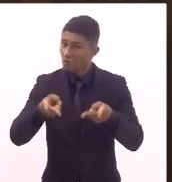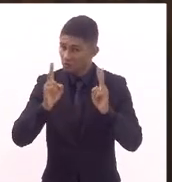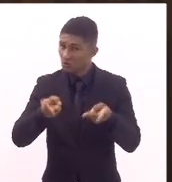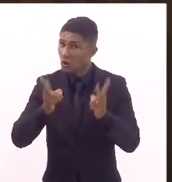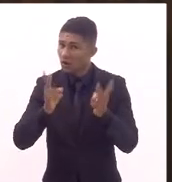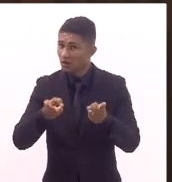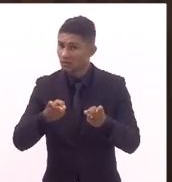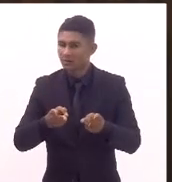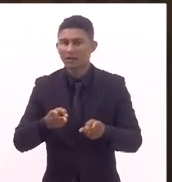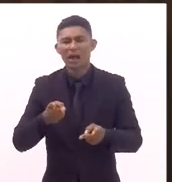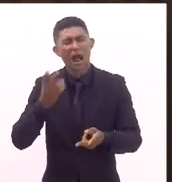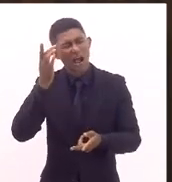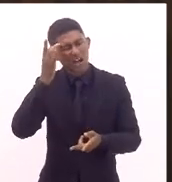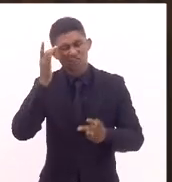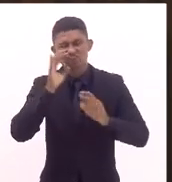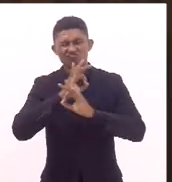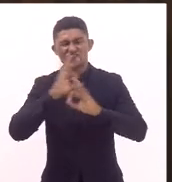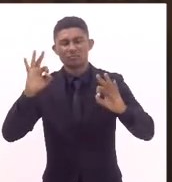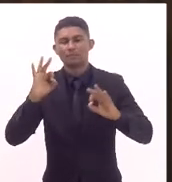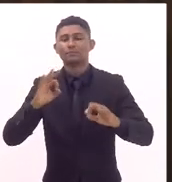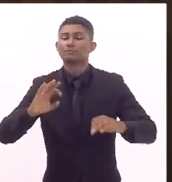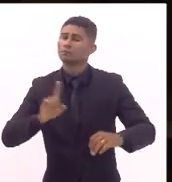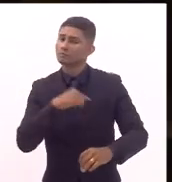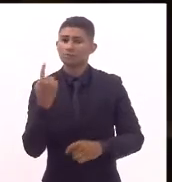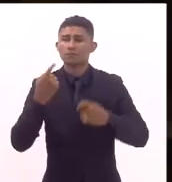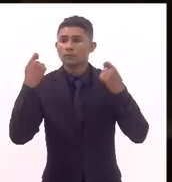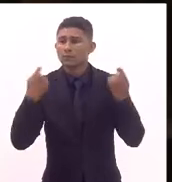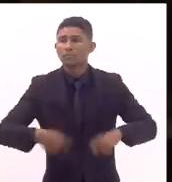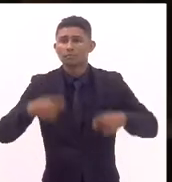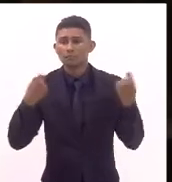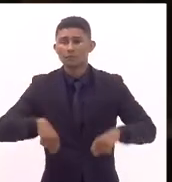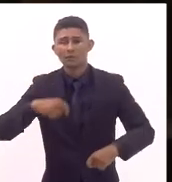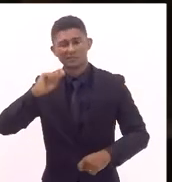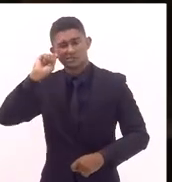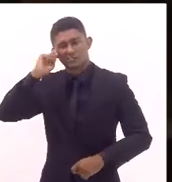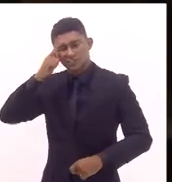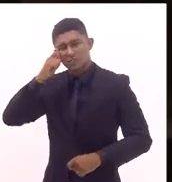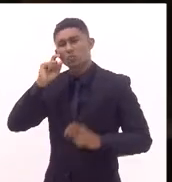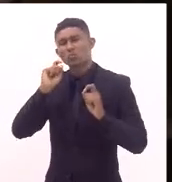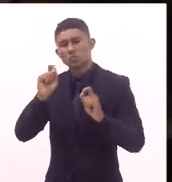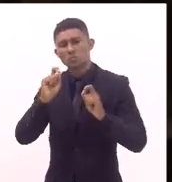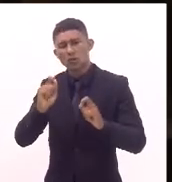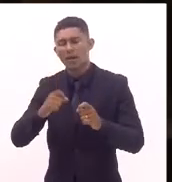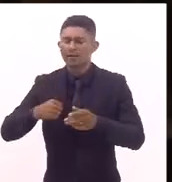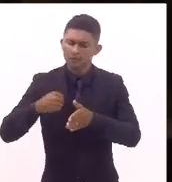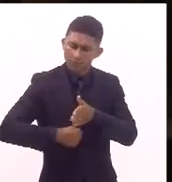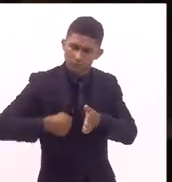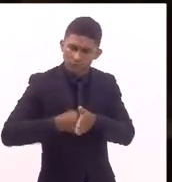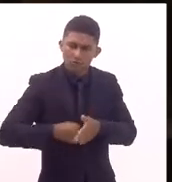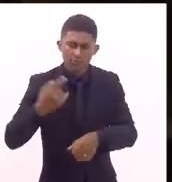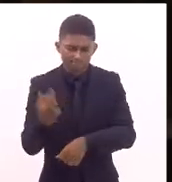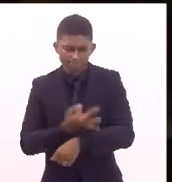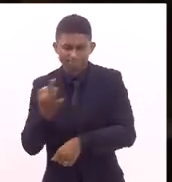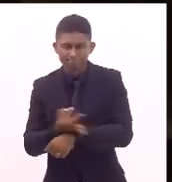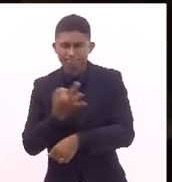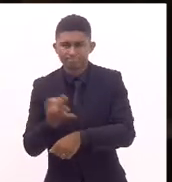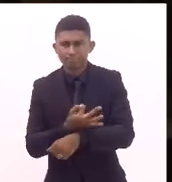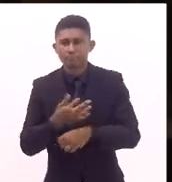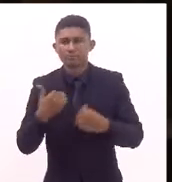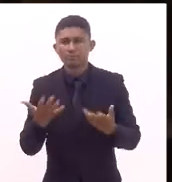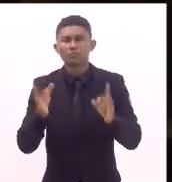e ela achou ótimo nós precisamos ser pretas em pretas teimosas também para poder seguir esse exemplo